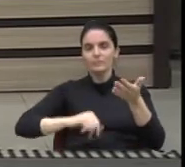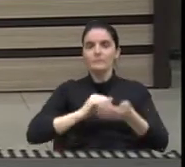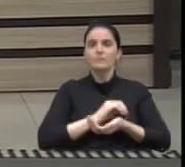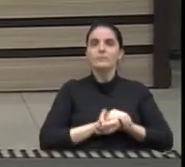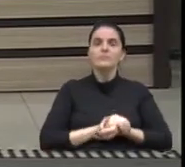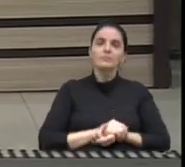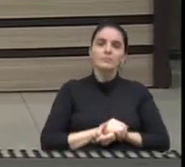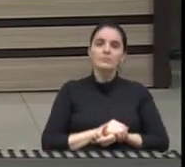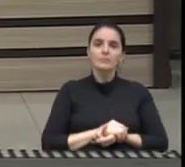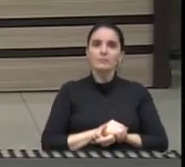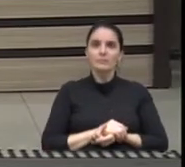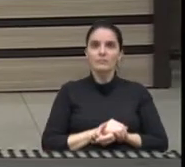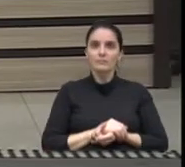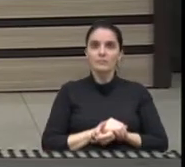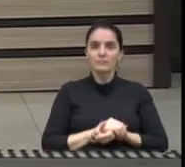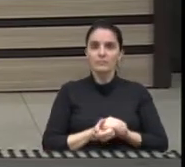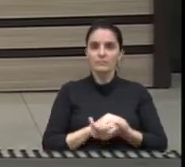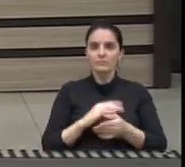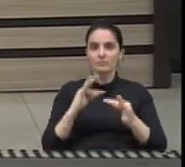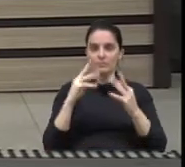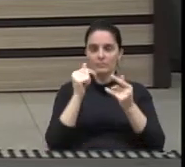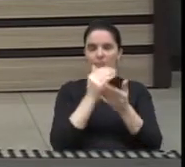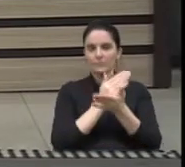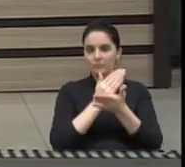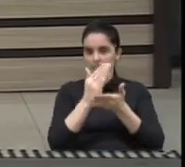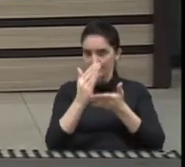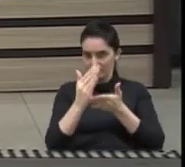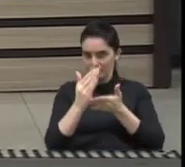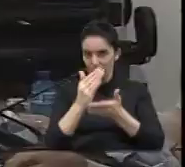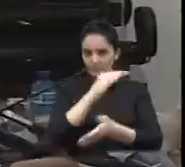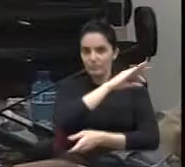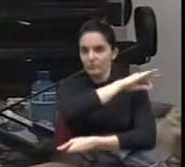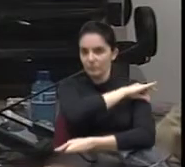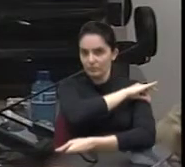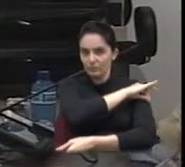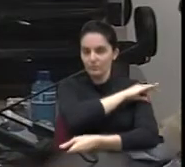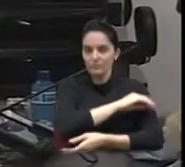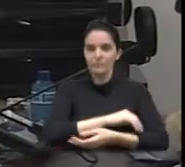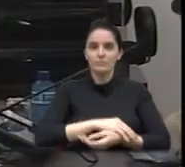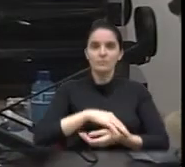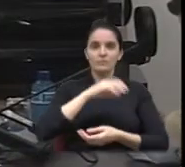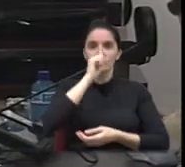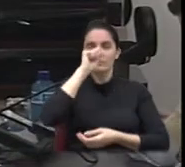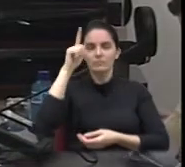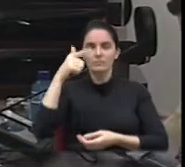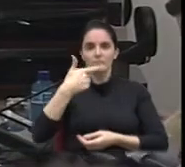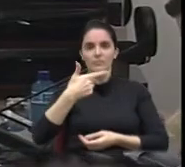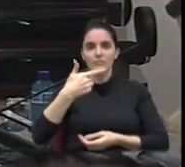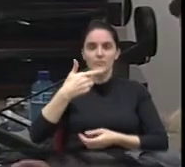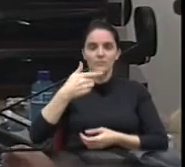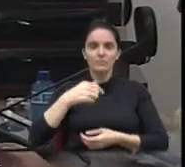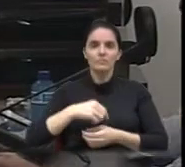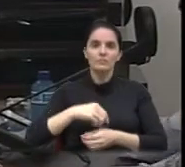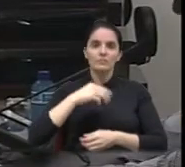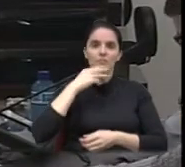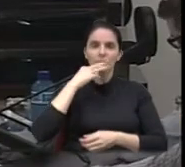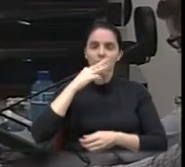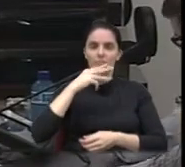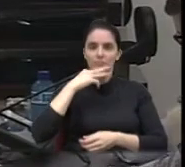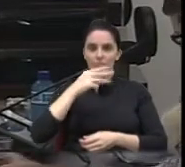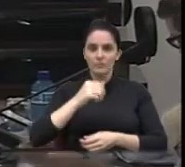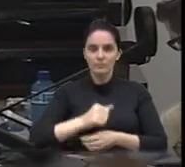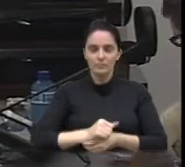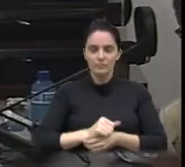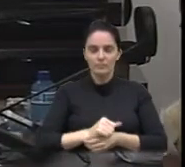do expediente. Matérias recebidas do senhor prefeito municipal. Limeira, 2 de maio de 2017. Excelentíssimo senhor